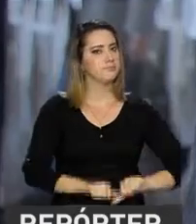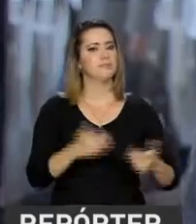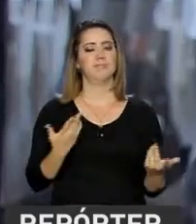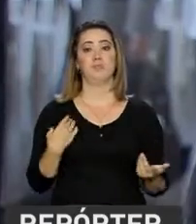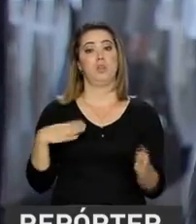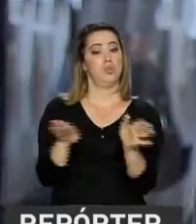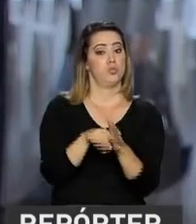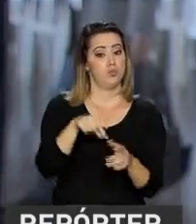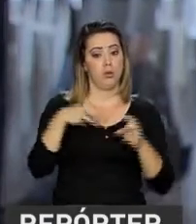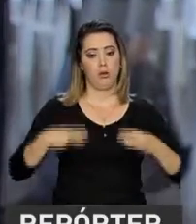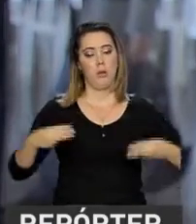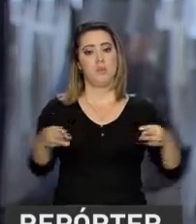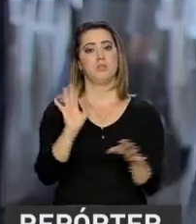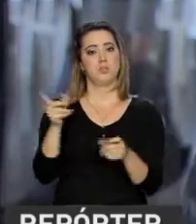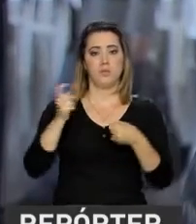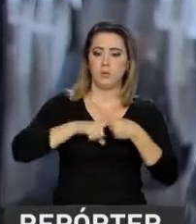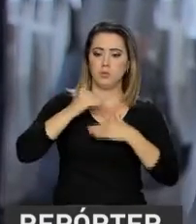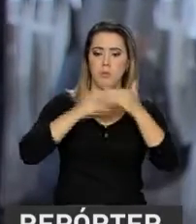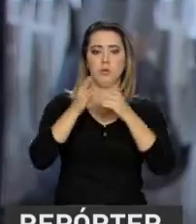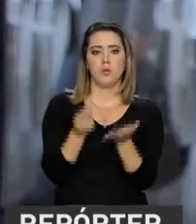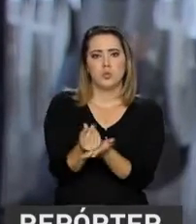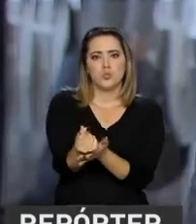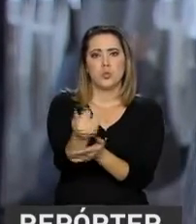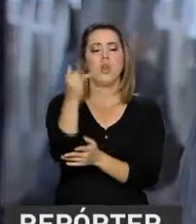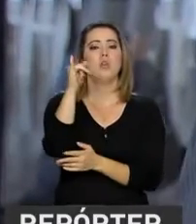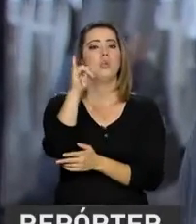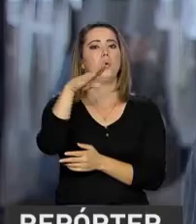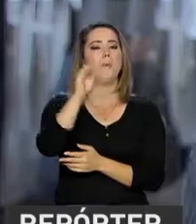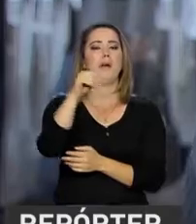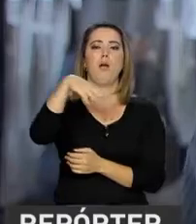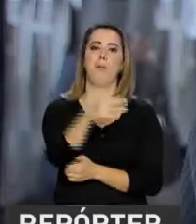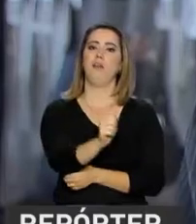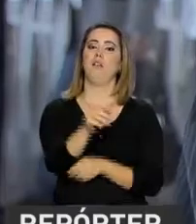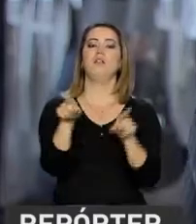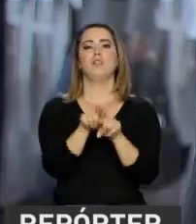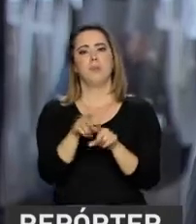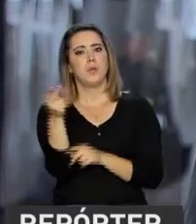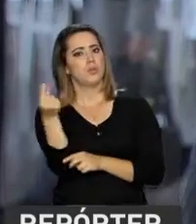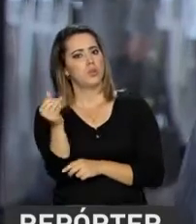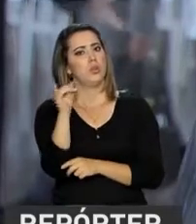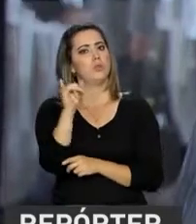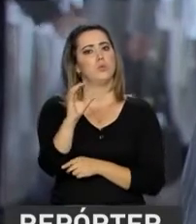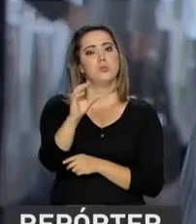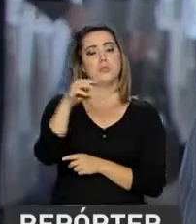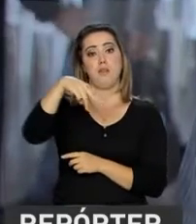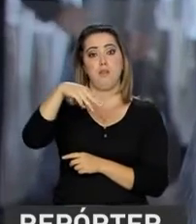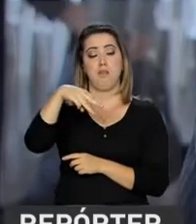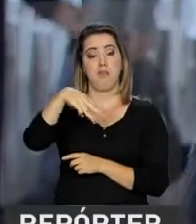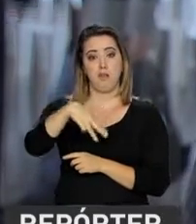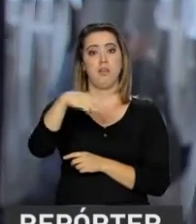logo eu cheguei no ministério recuperamos o orçamento do ibama é recuperamos o orçamento do icm-bio onde se é